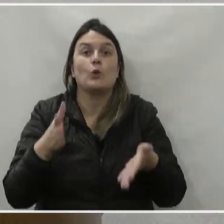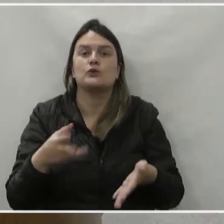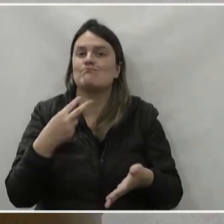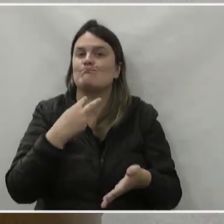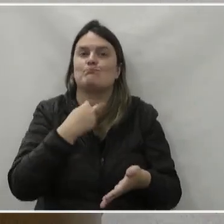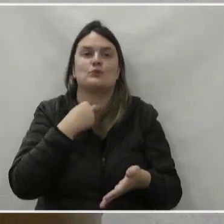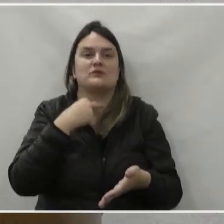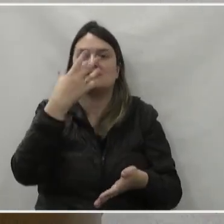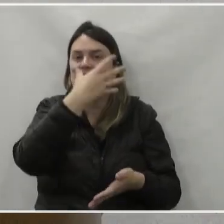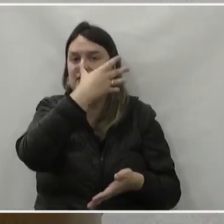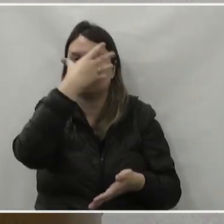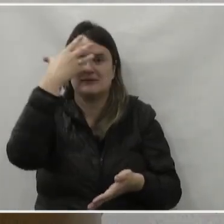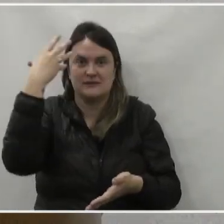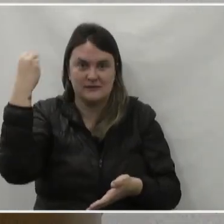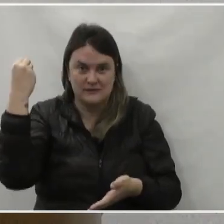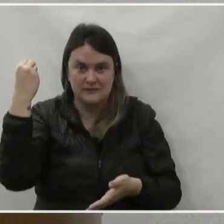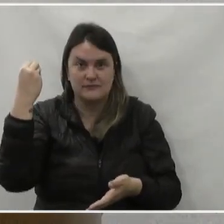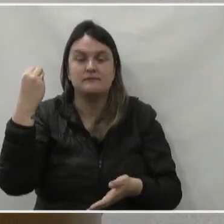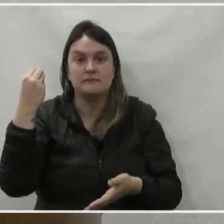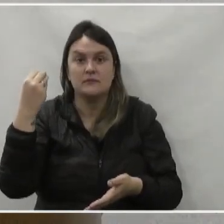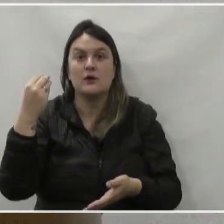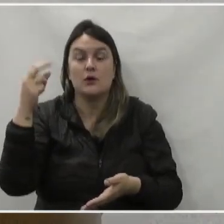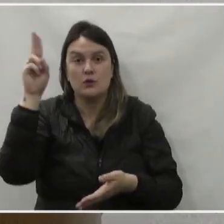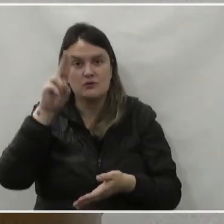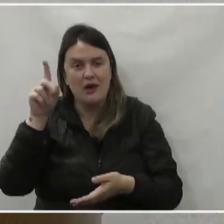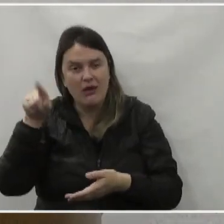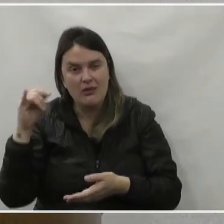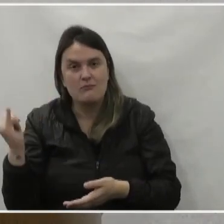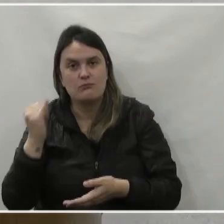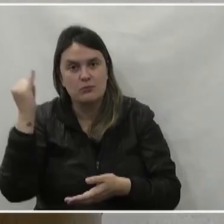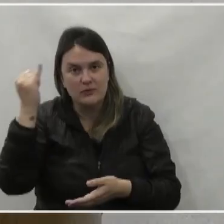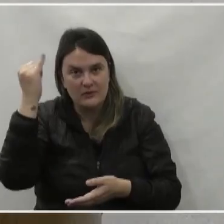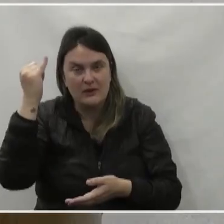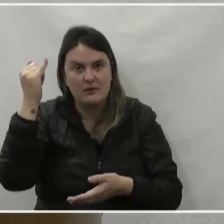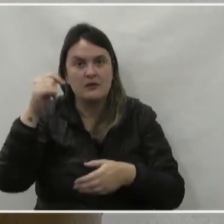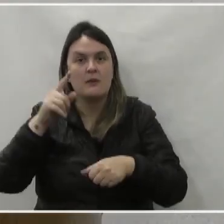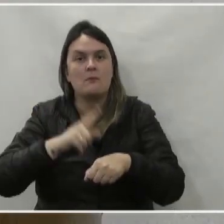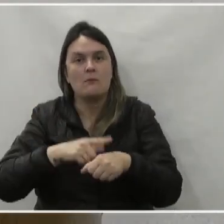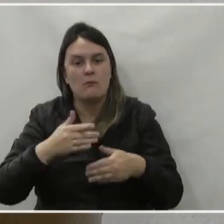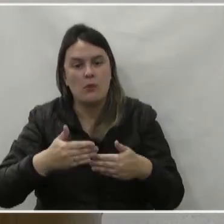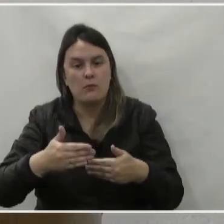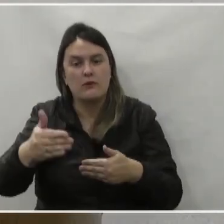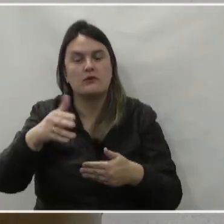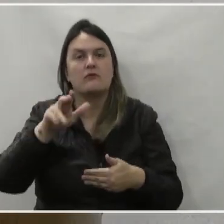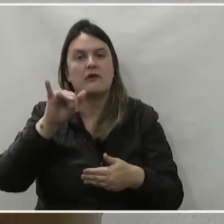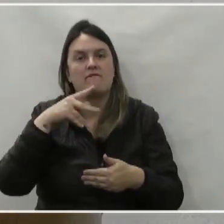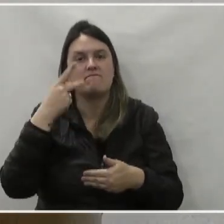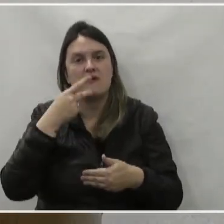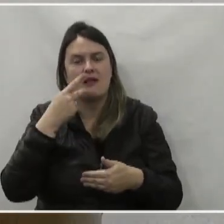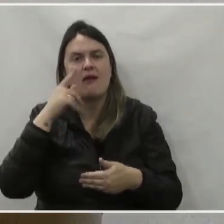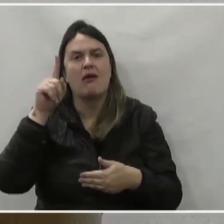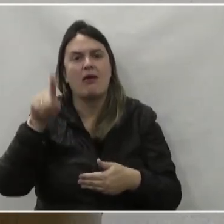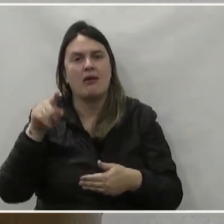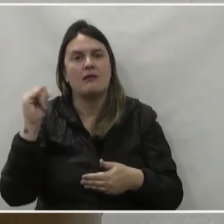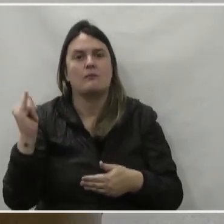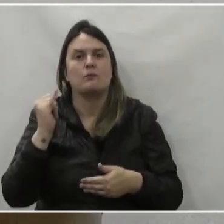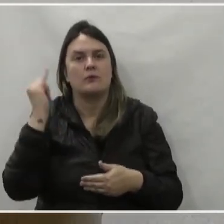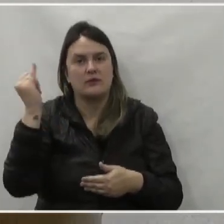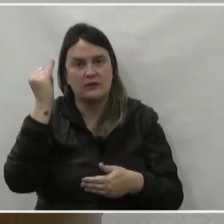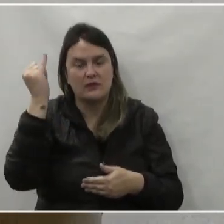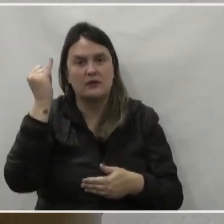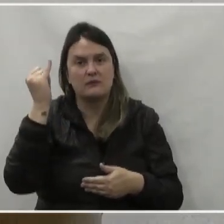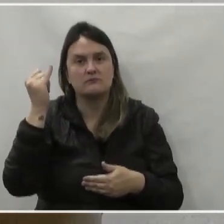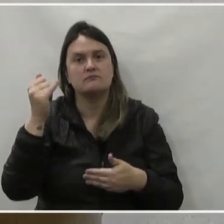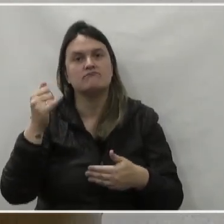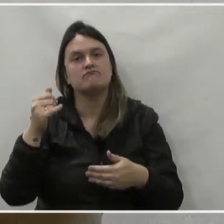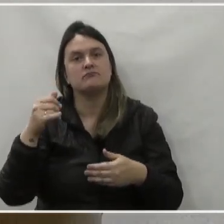de passar em branco e usar esse importante espaço para falar da importância